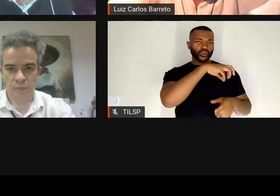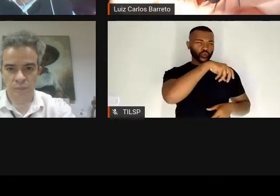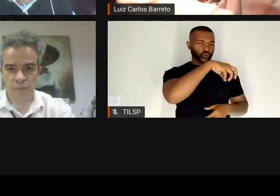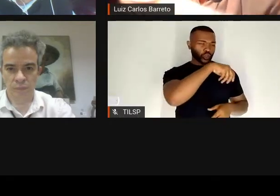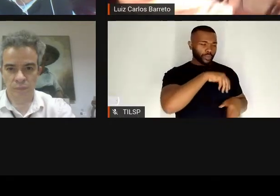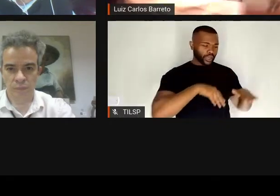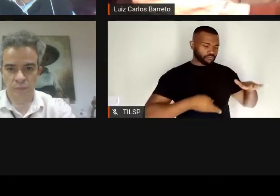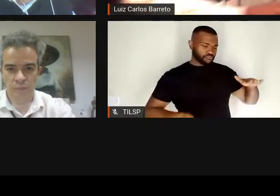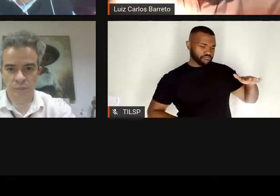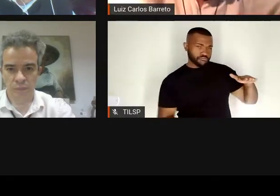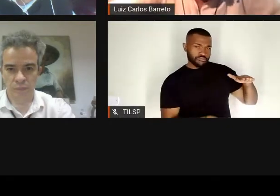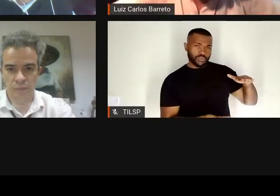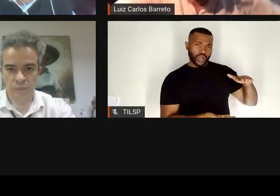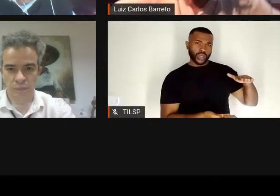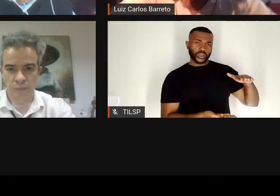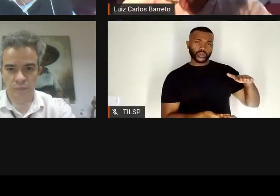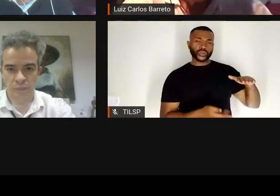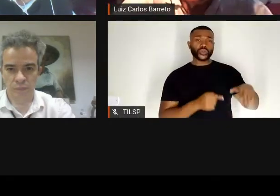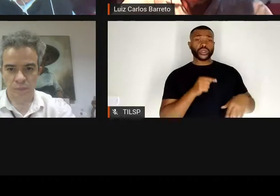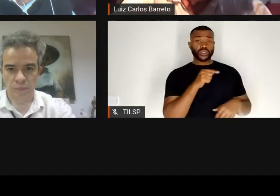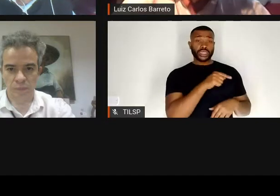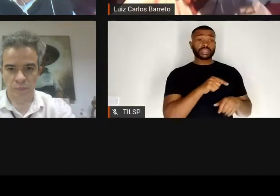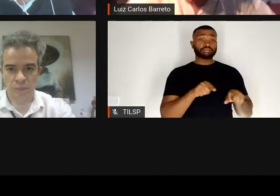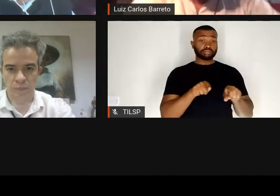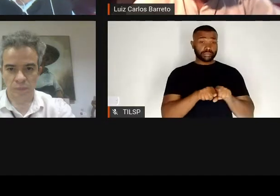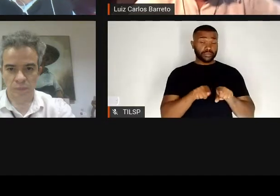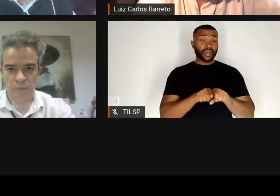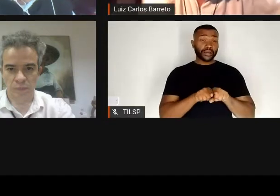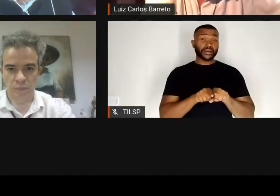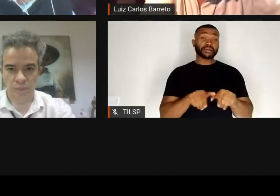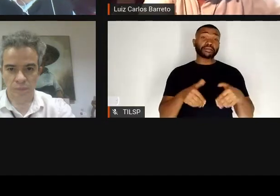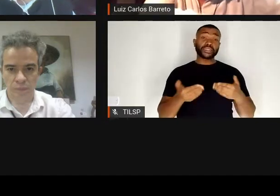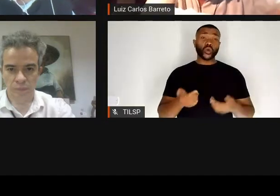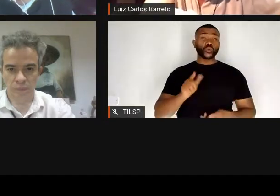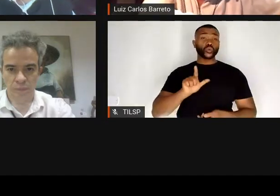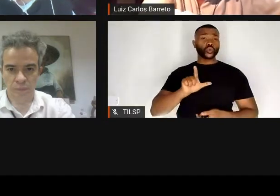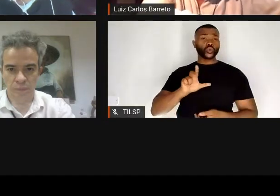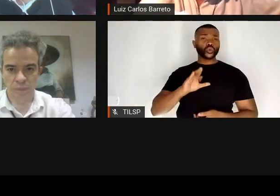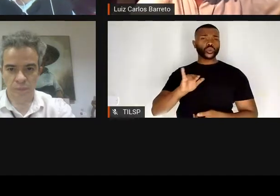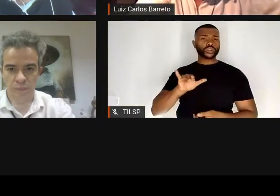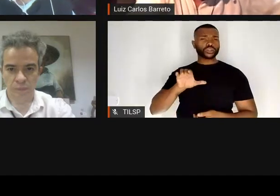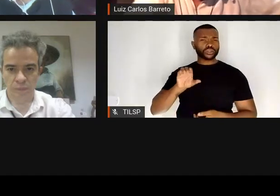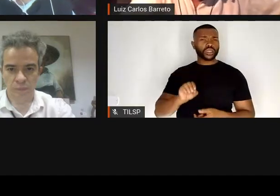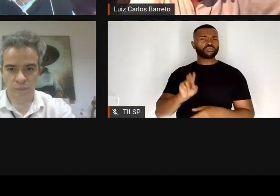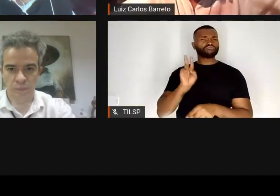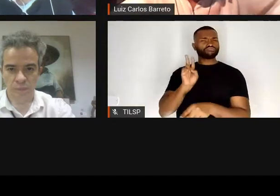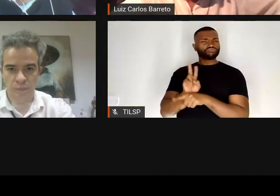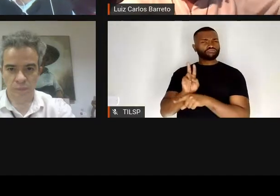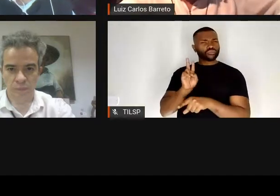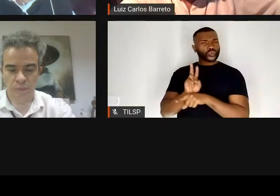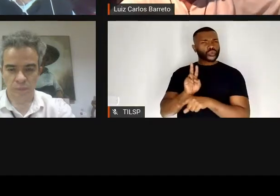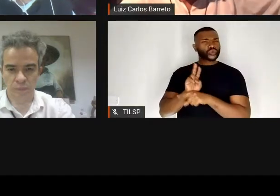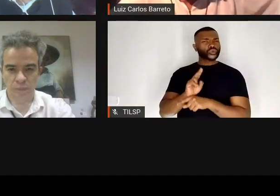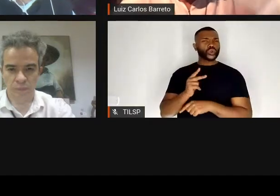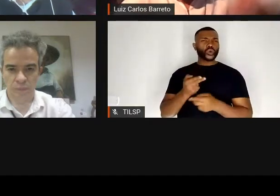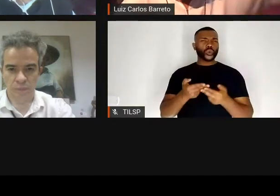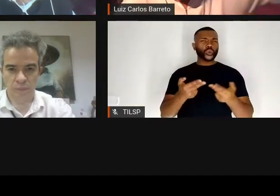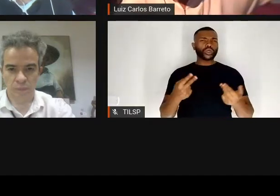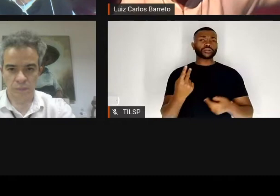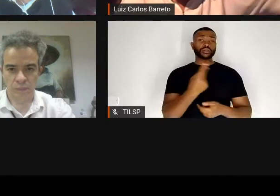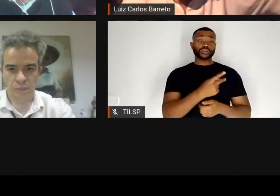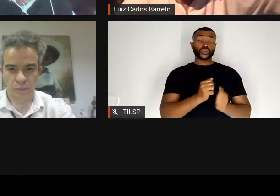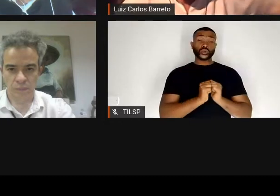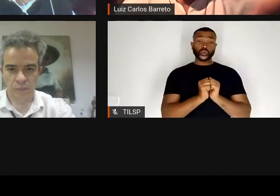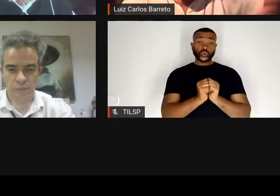O Medeiros era meio deslanchado com isso. O Luciano não, conservou os negativos dele com ele. E